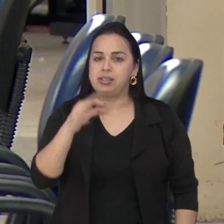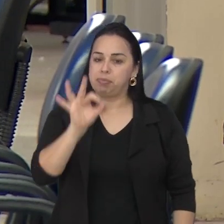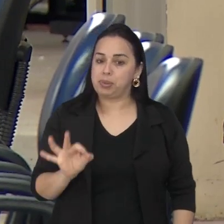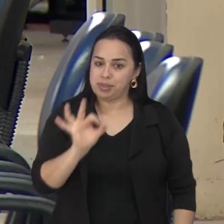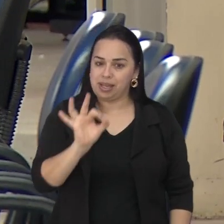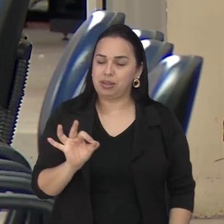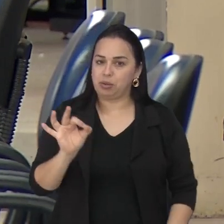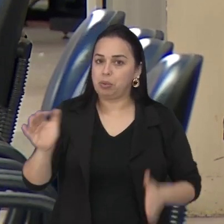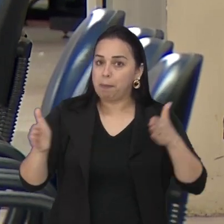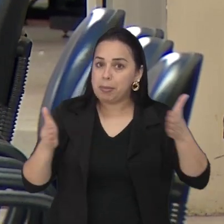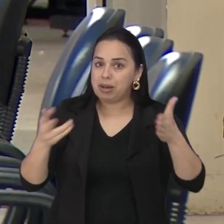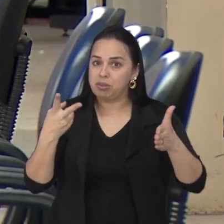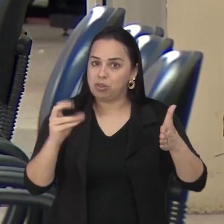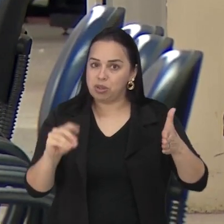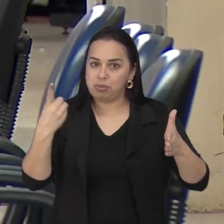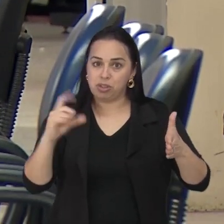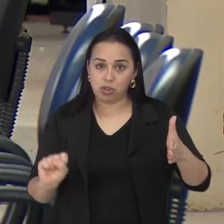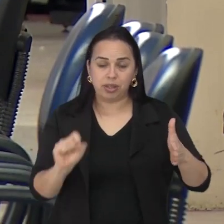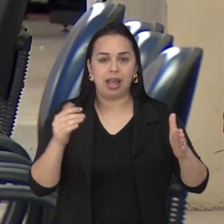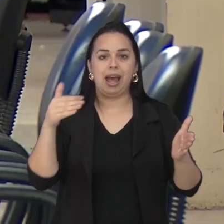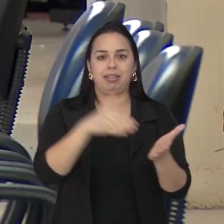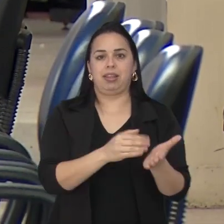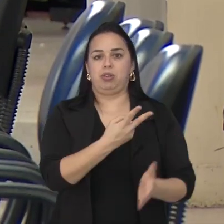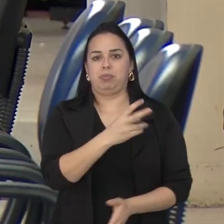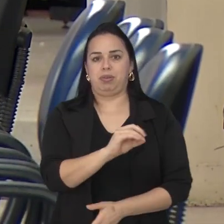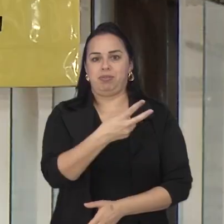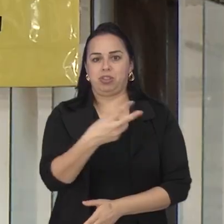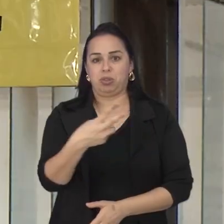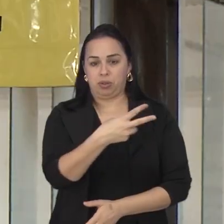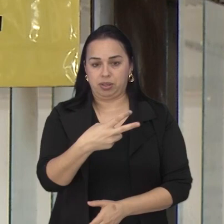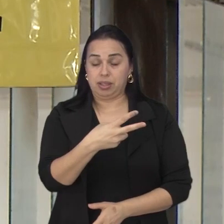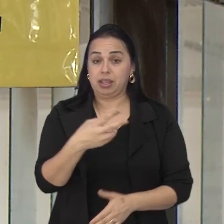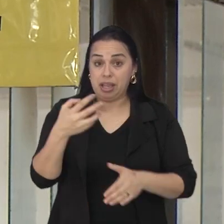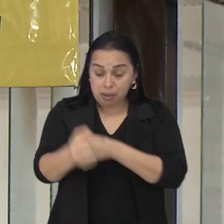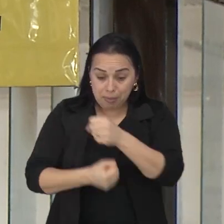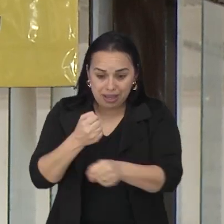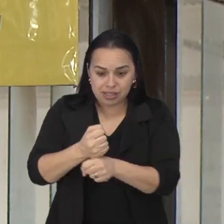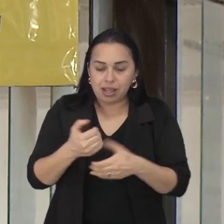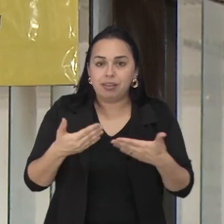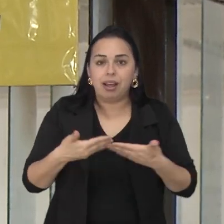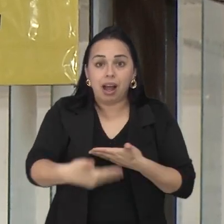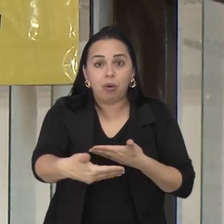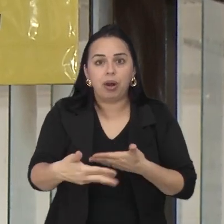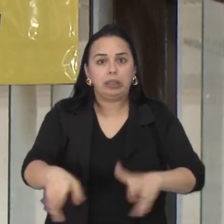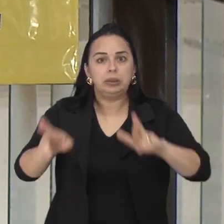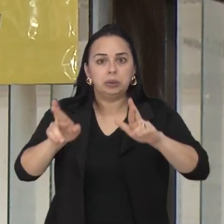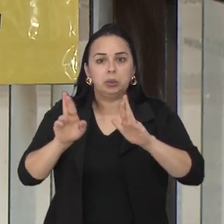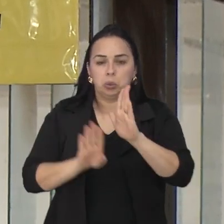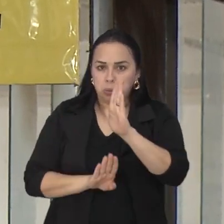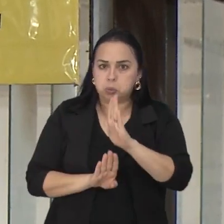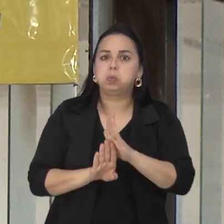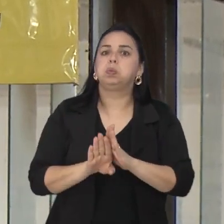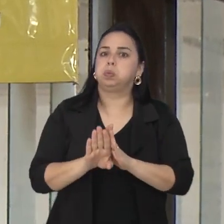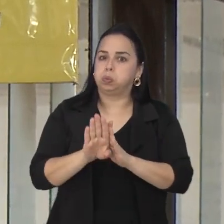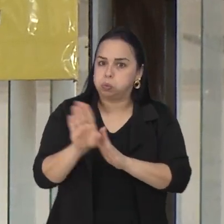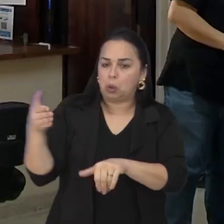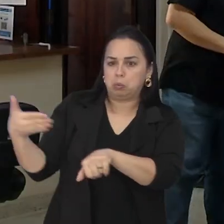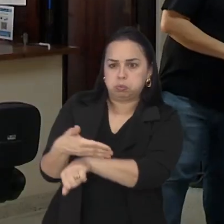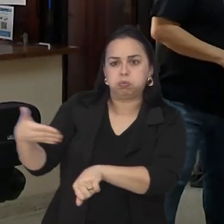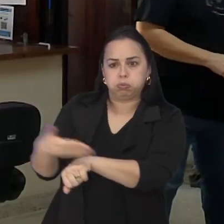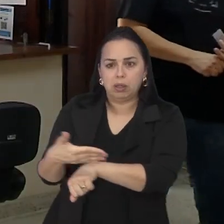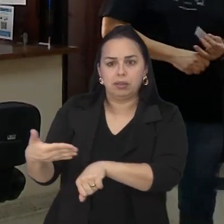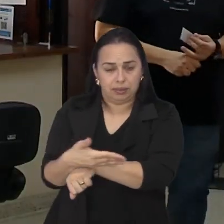53,2% entre 2018 e 2022. E para esse ano, a expectativa é de que a alta